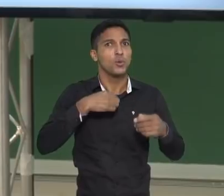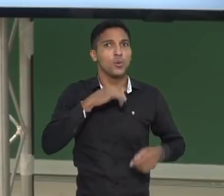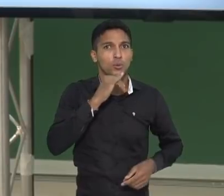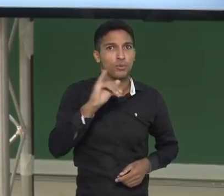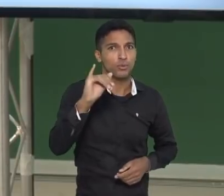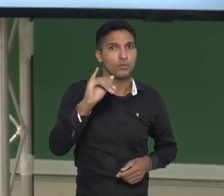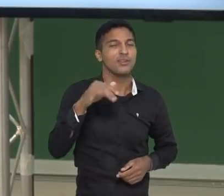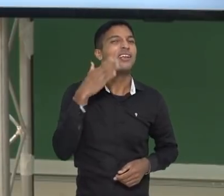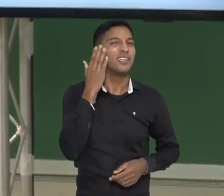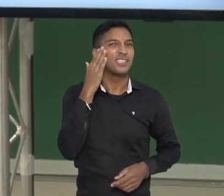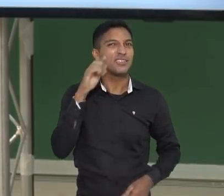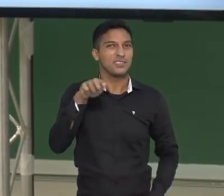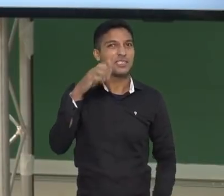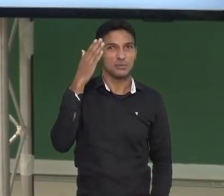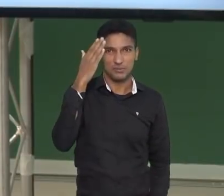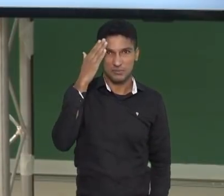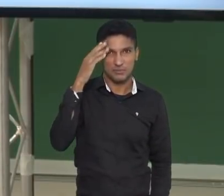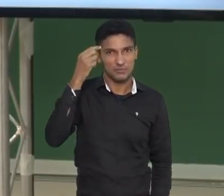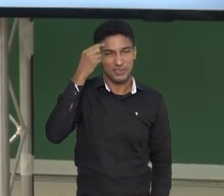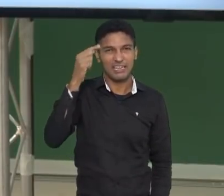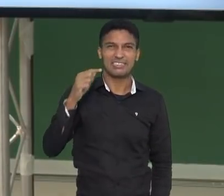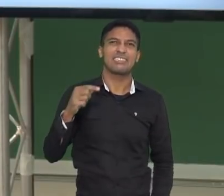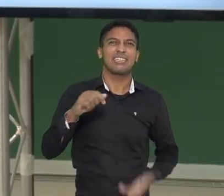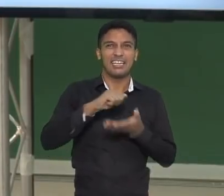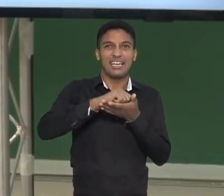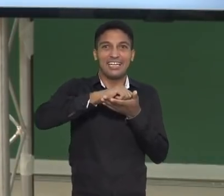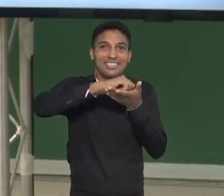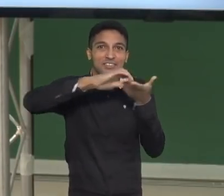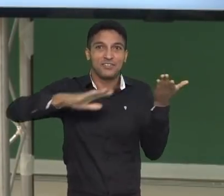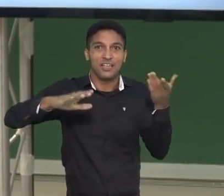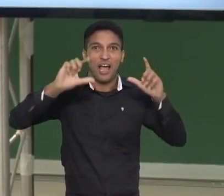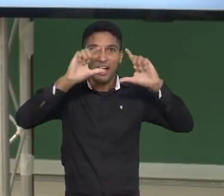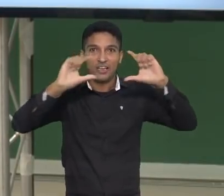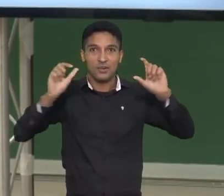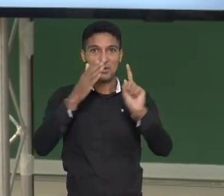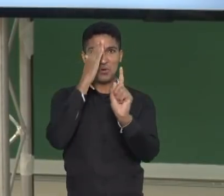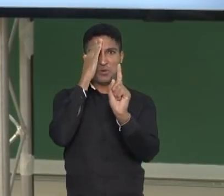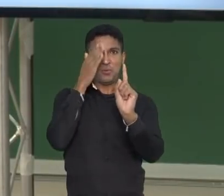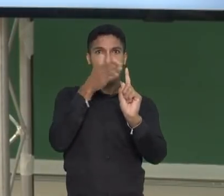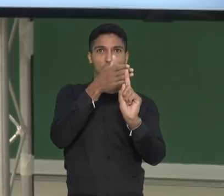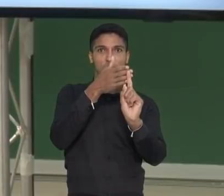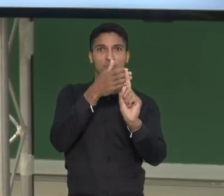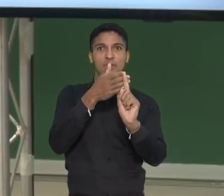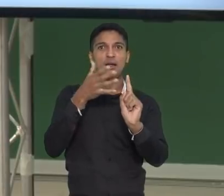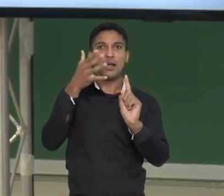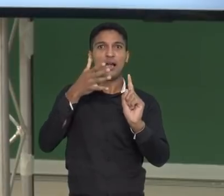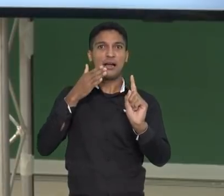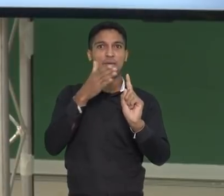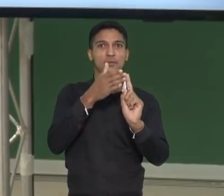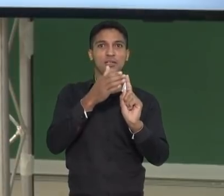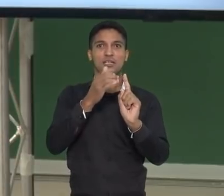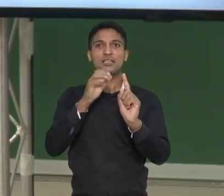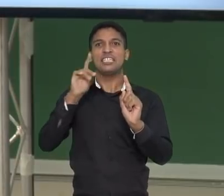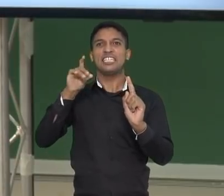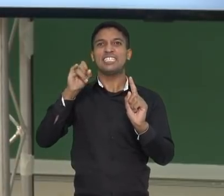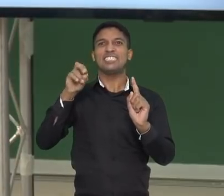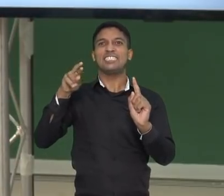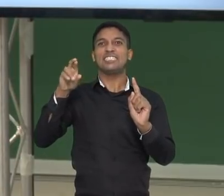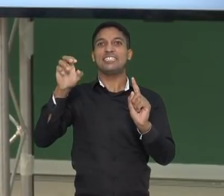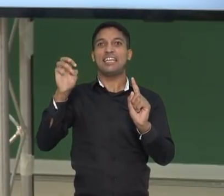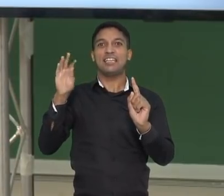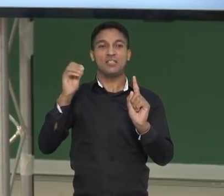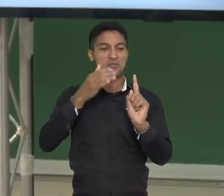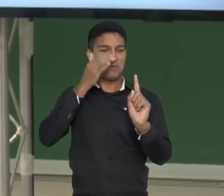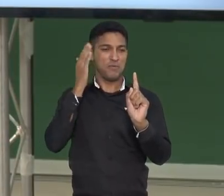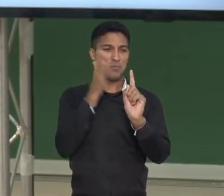assim, mas esse exercício é muito fácil fazer o discurso direto. Nossa, eu já